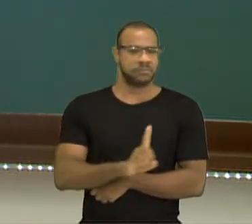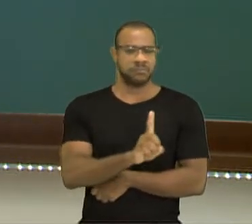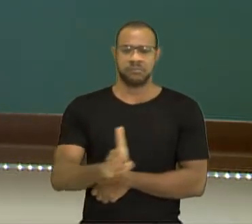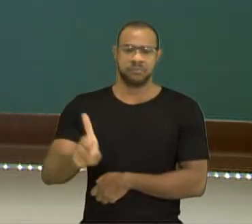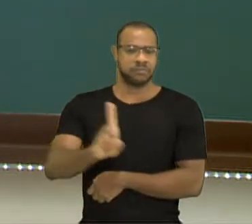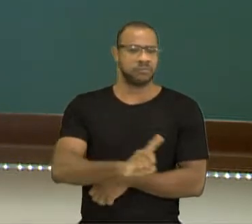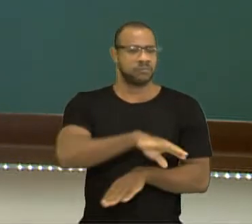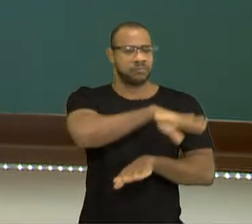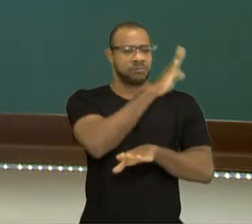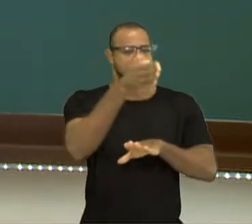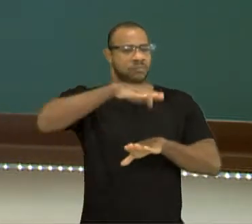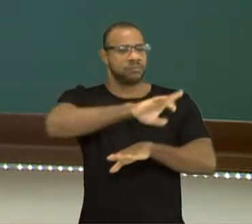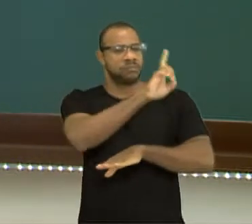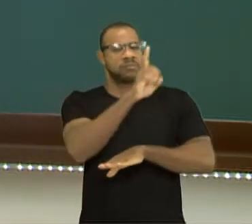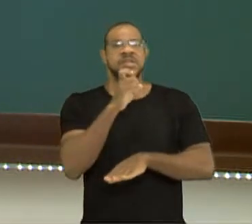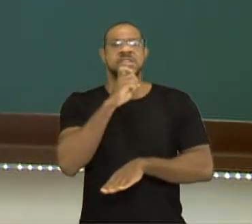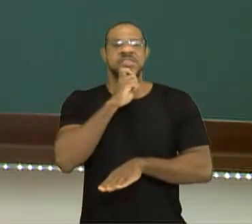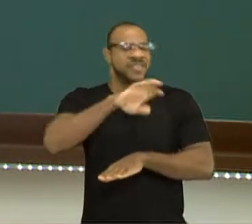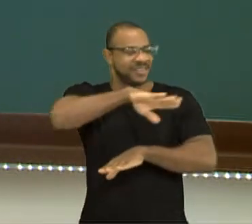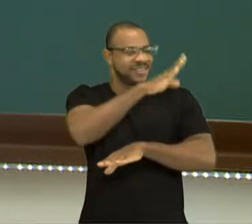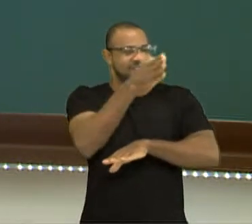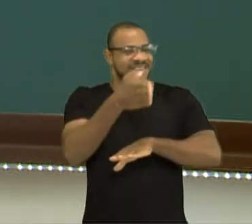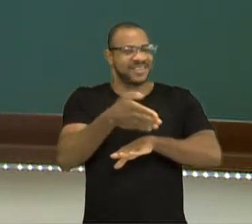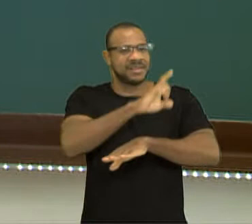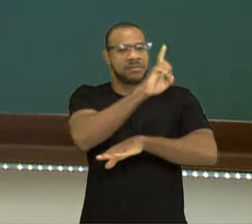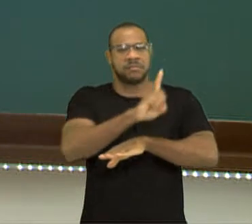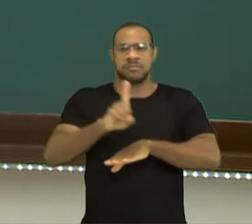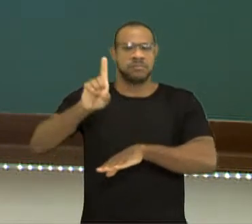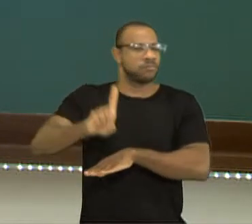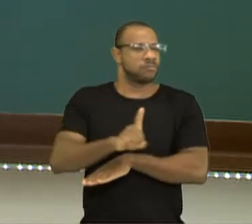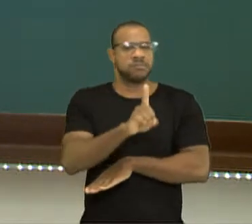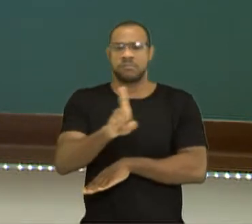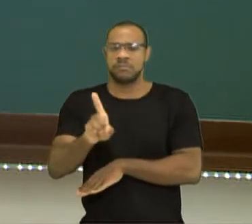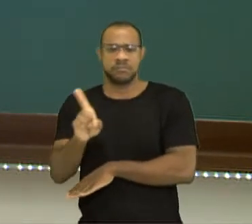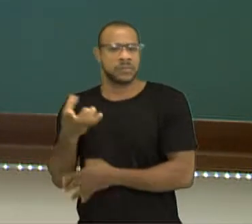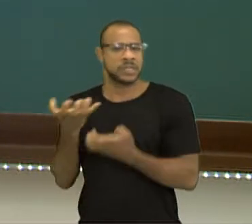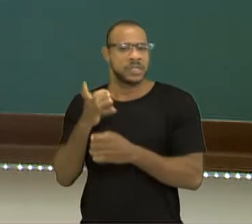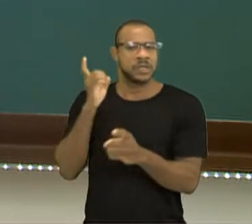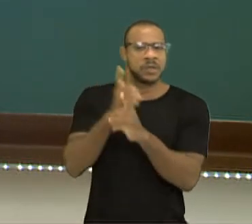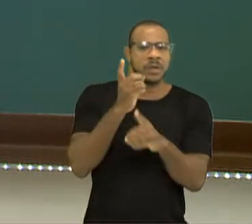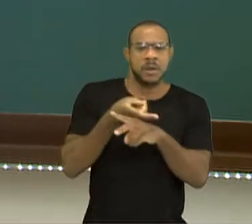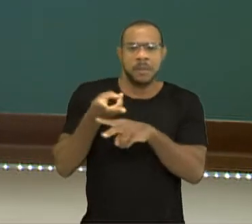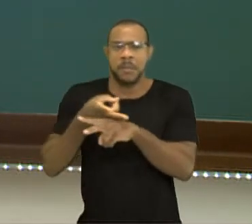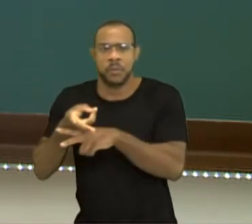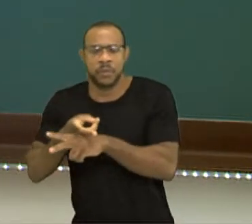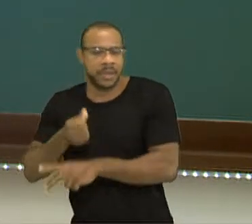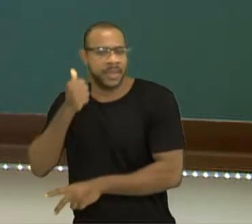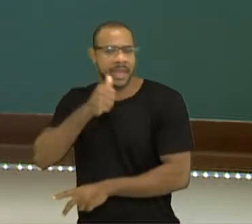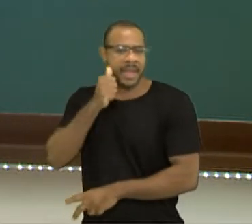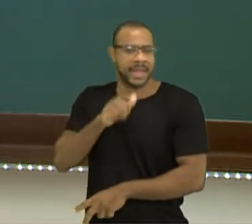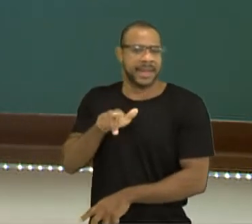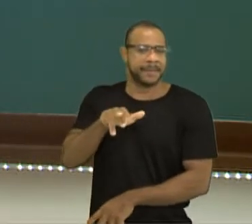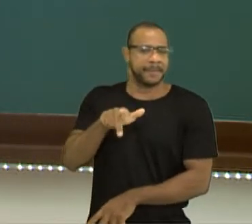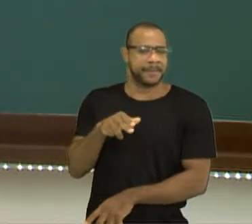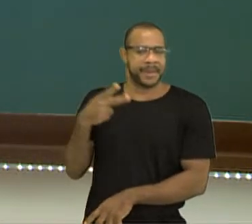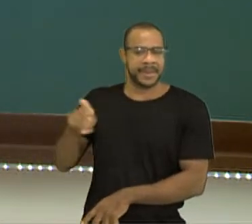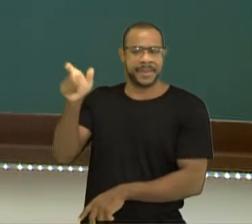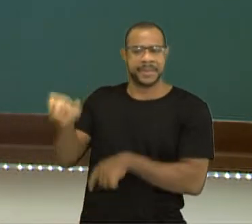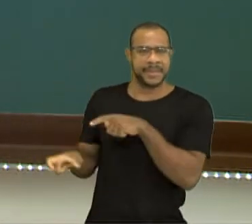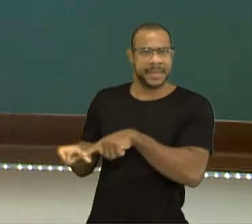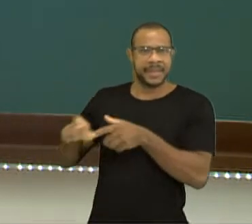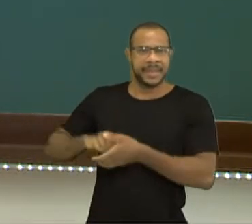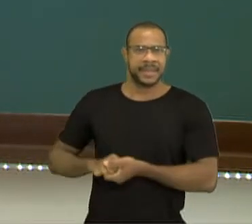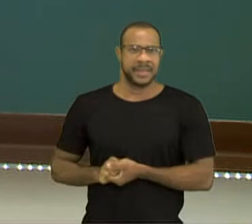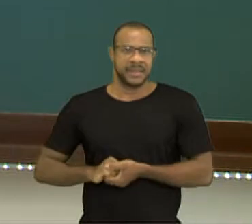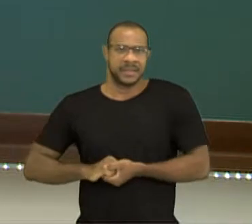pelas montanhas de gelo na esperança de encontrar a sua irmã, a rainha Elsa. A rainha deve